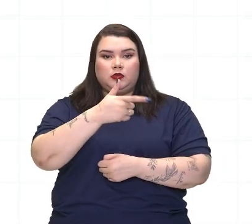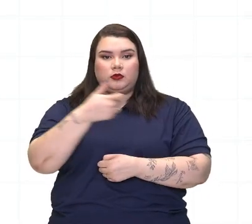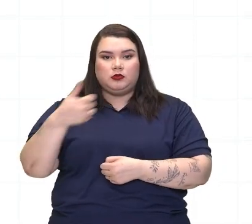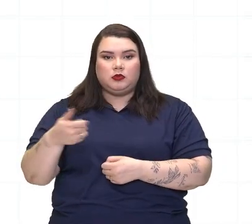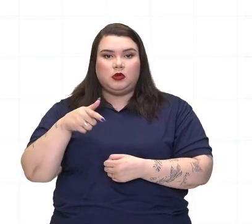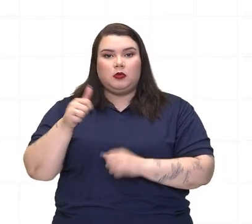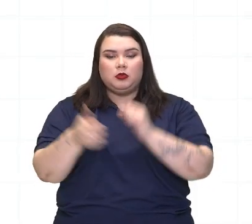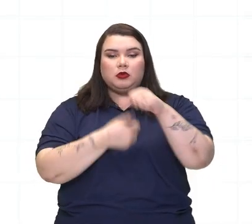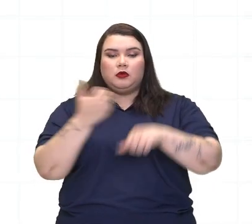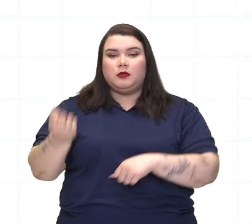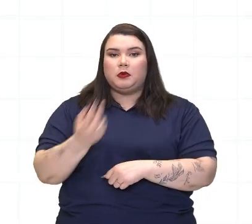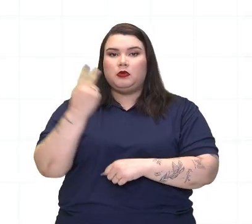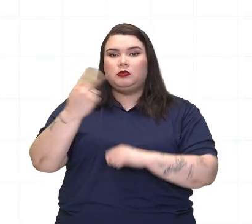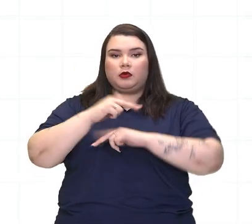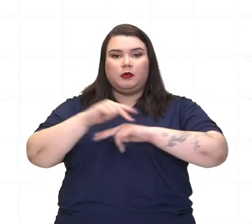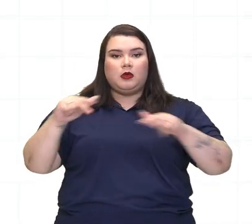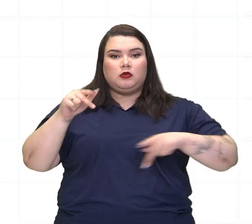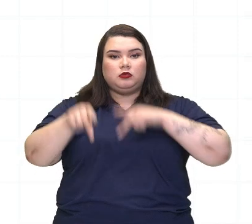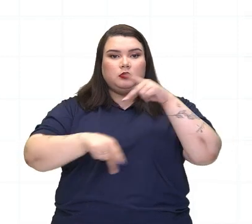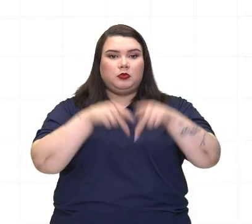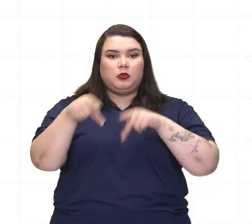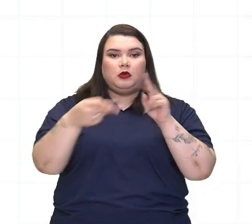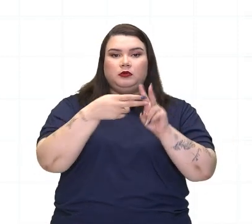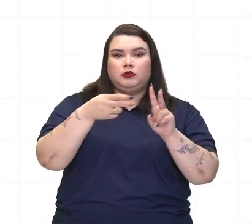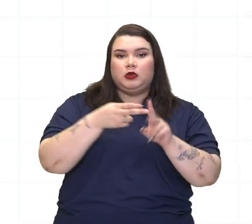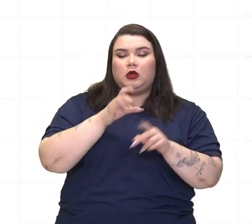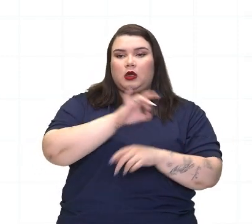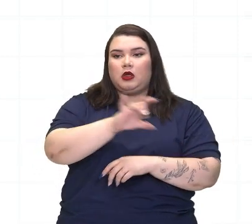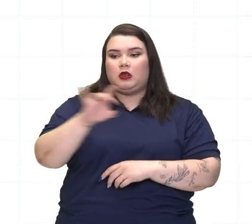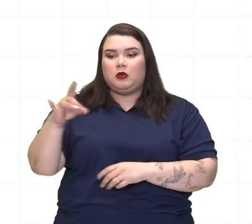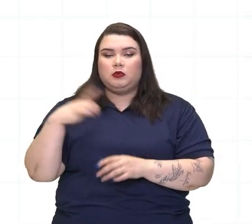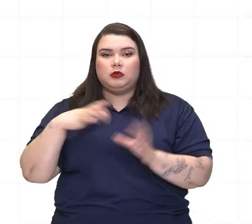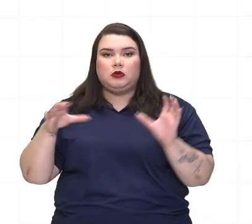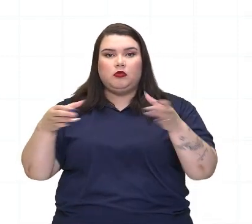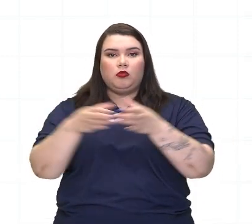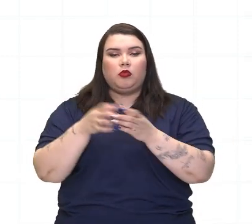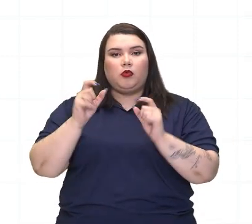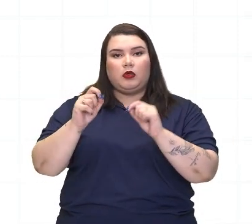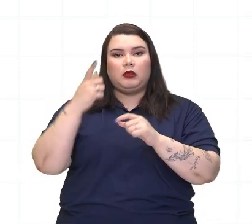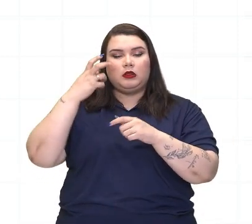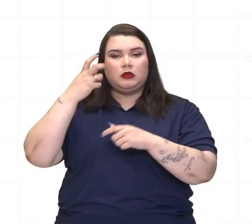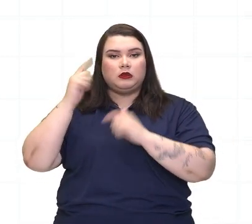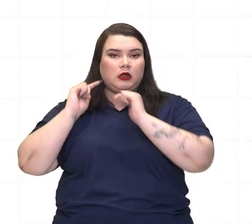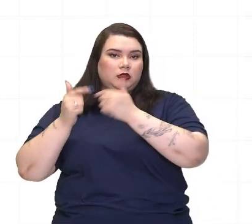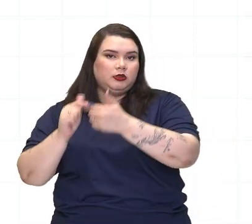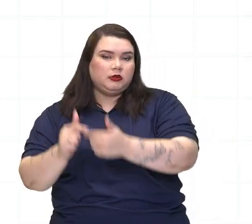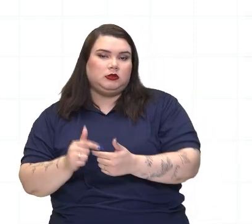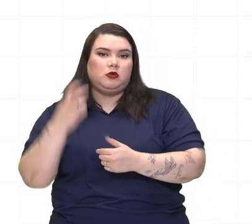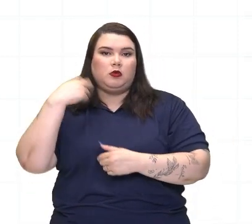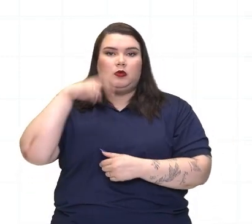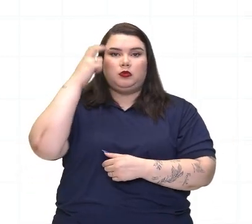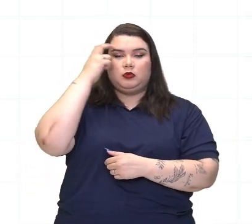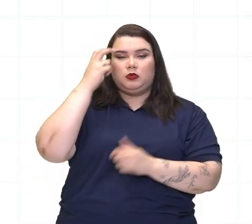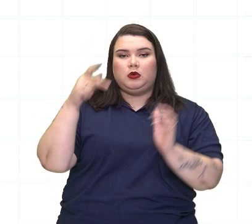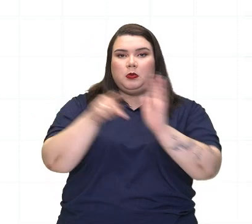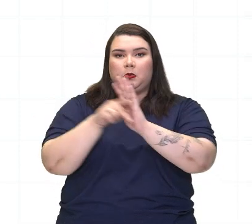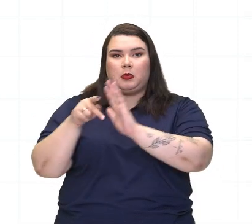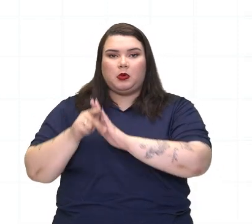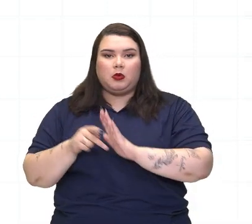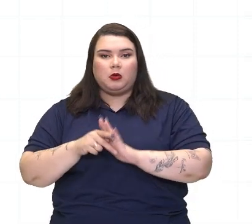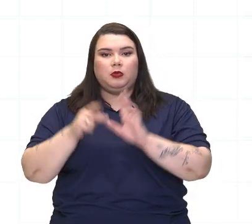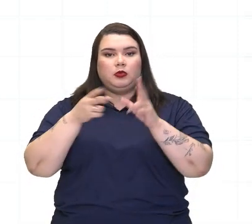nações indígenas, cada qual com seus costumes, línguas e valores distintos, em vez de abordar a cultura indígena no singular. Só no